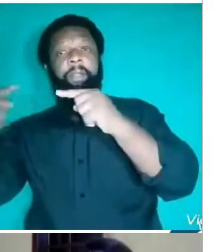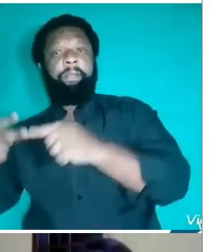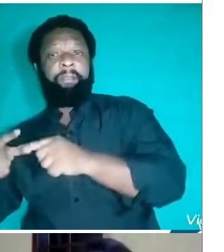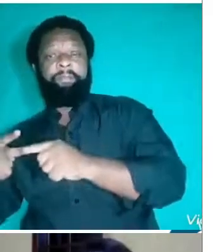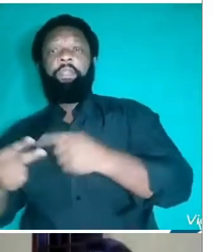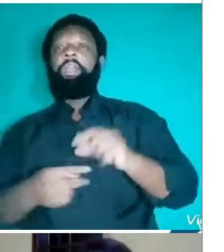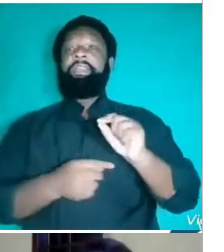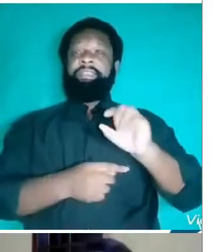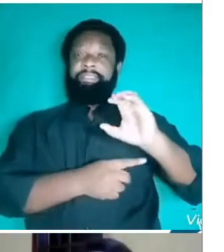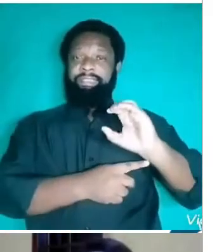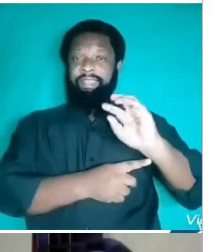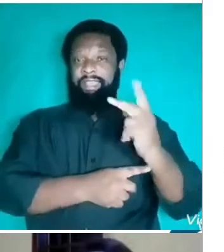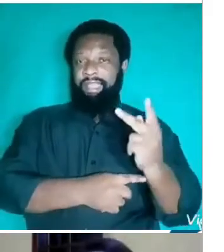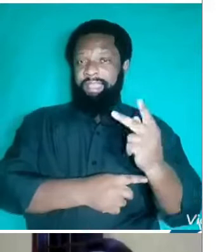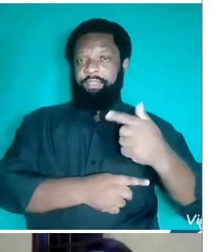hidrogênios. Então, ó,